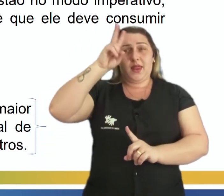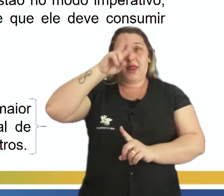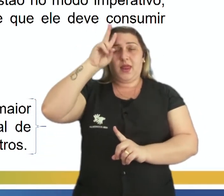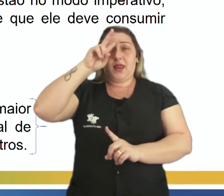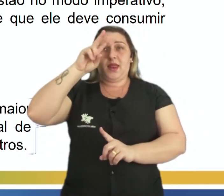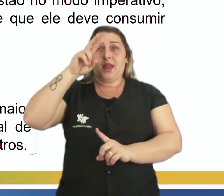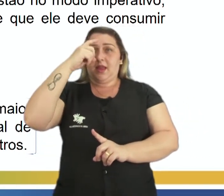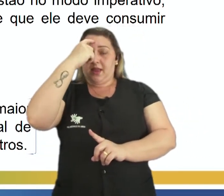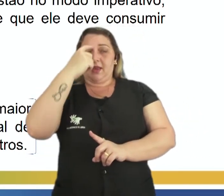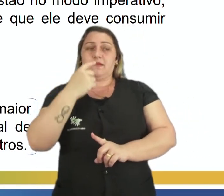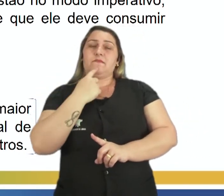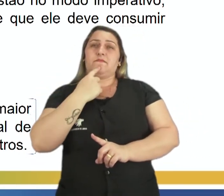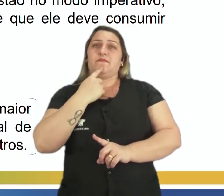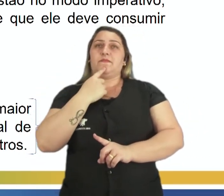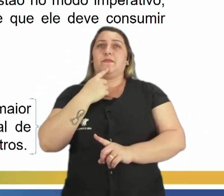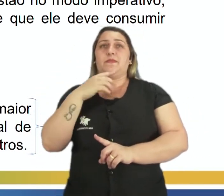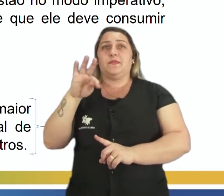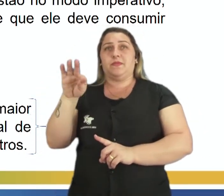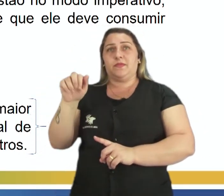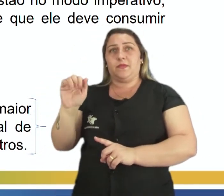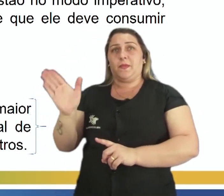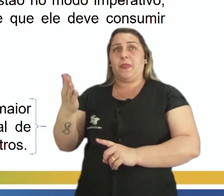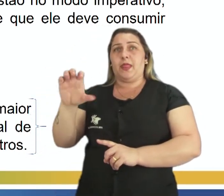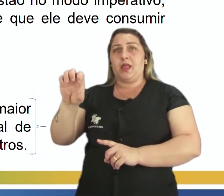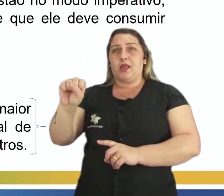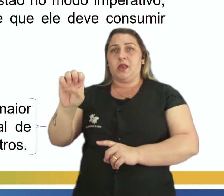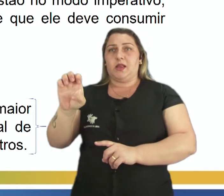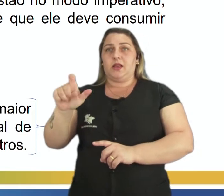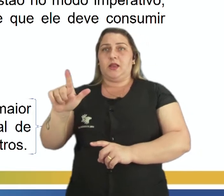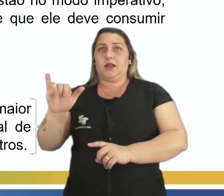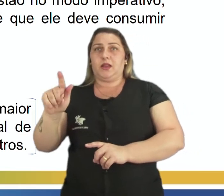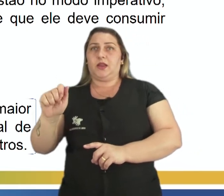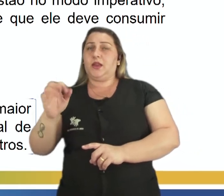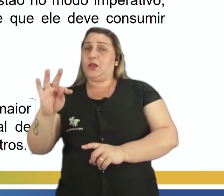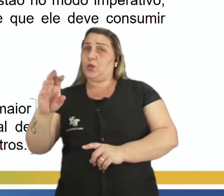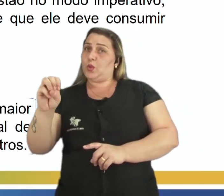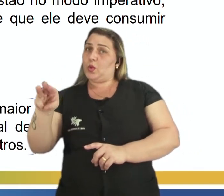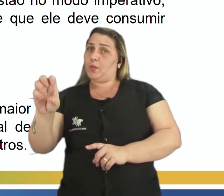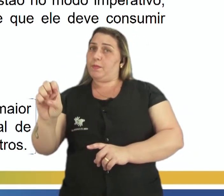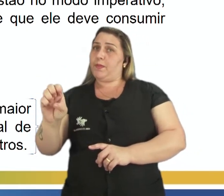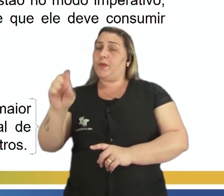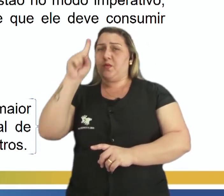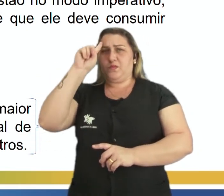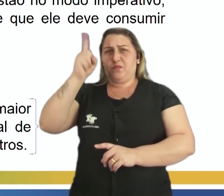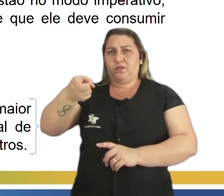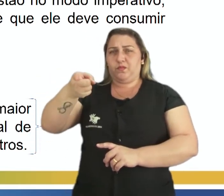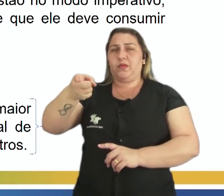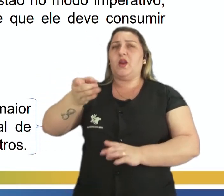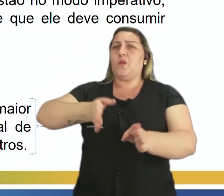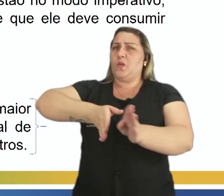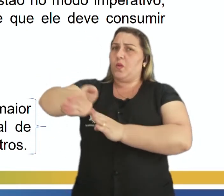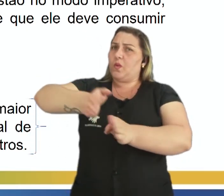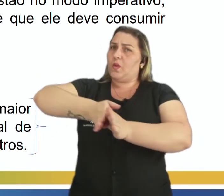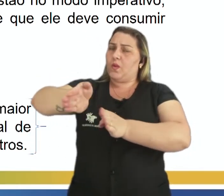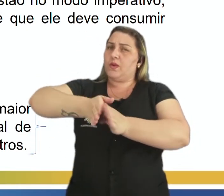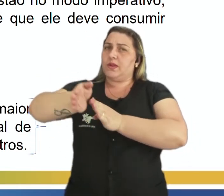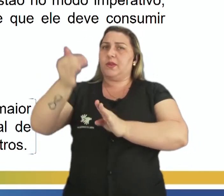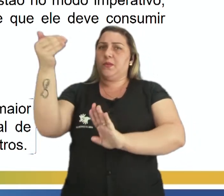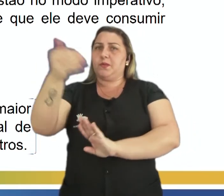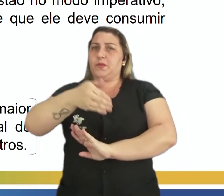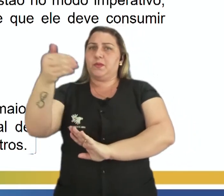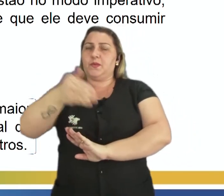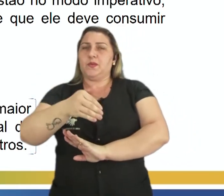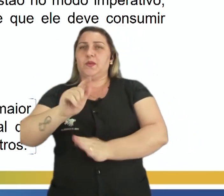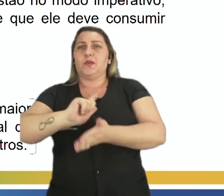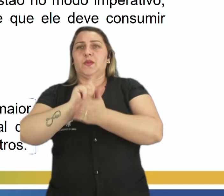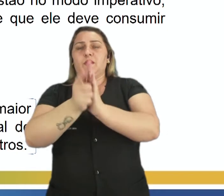Está dizendo, tá, se liga, tome. Fique atento que o modo imperativo aparece com maior frequência